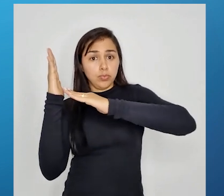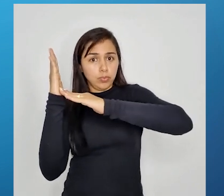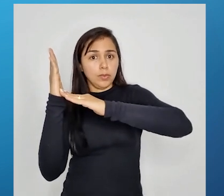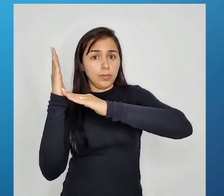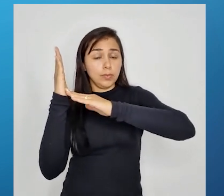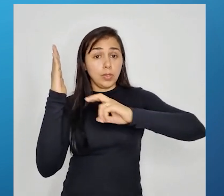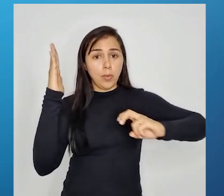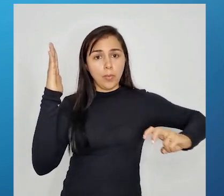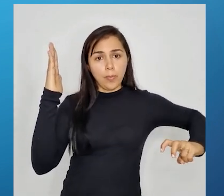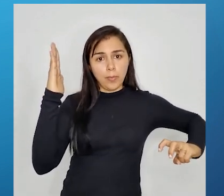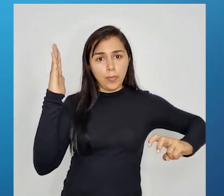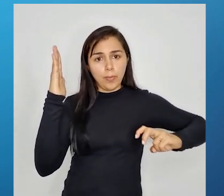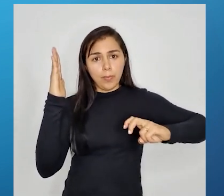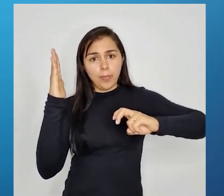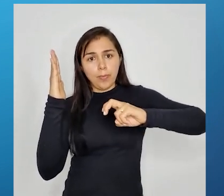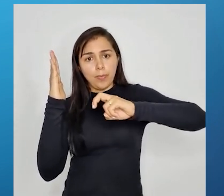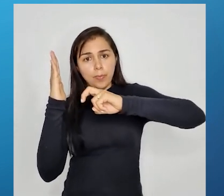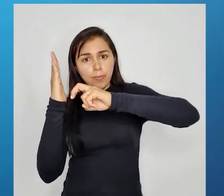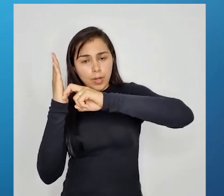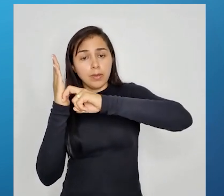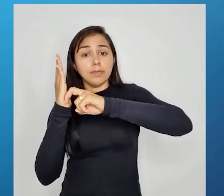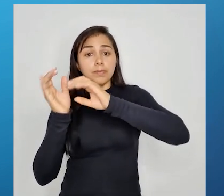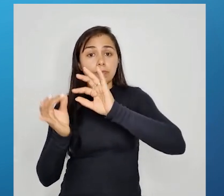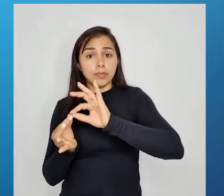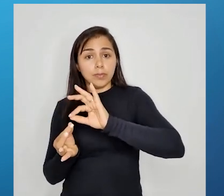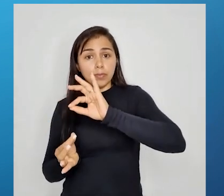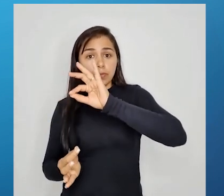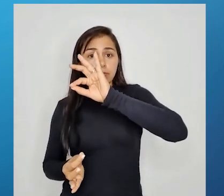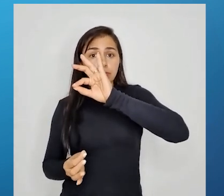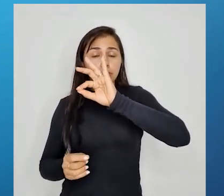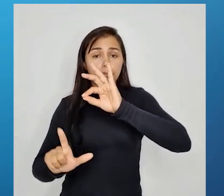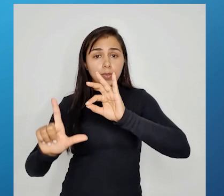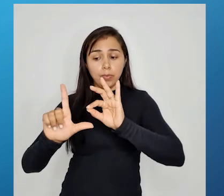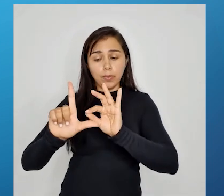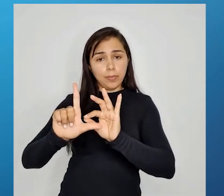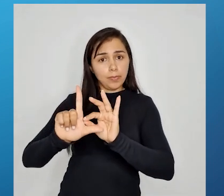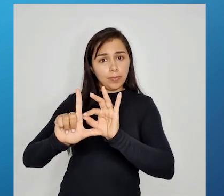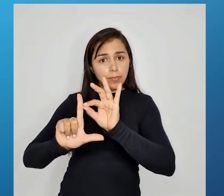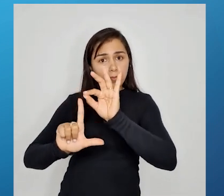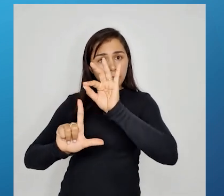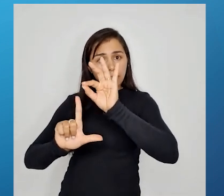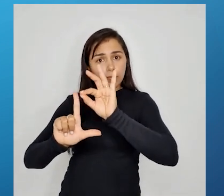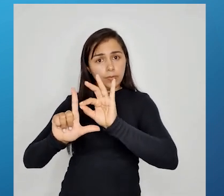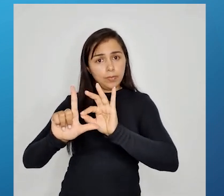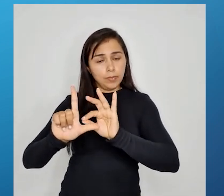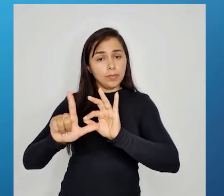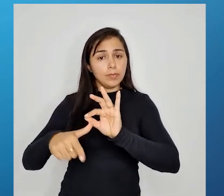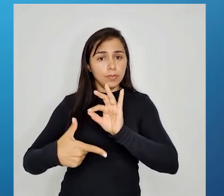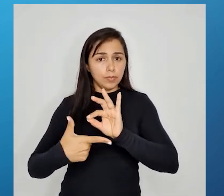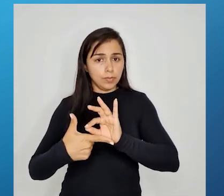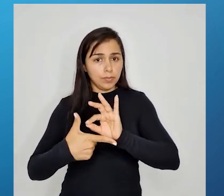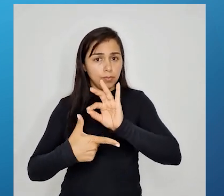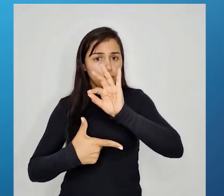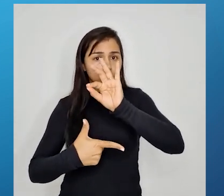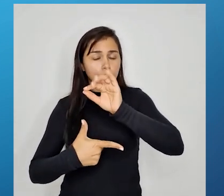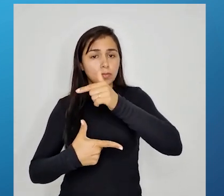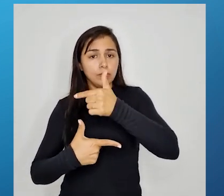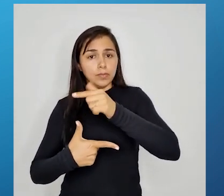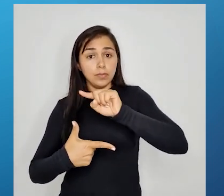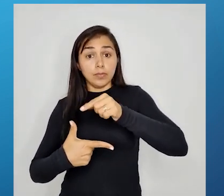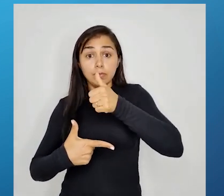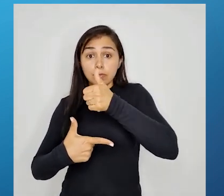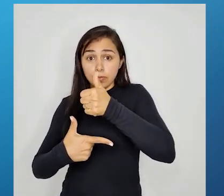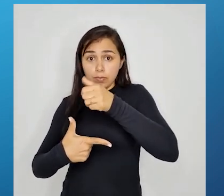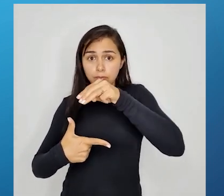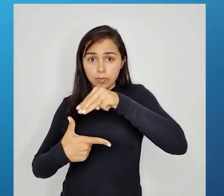desnível de 2,1 metros, está aqui na nossa imagem, né, esse desnível aqui. Se o ângulo de inclinação deve ter